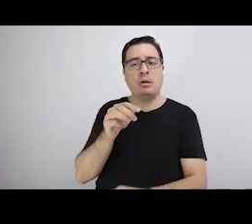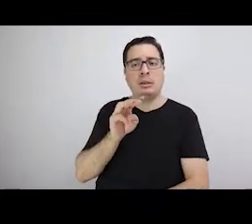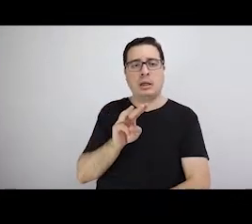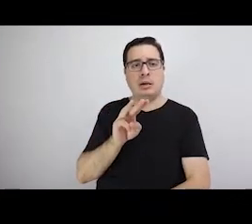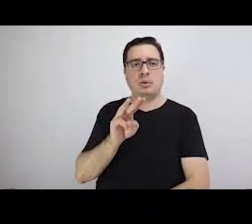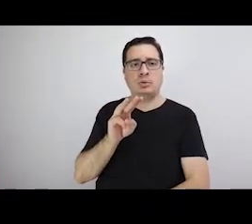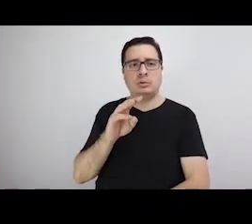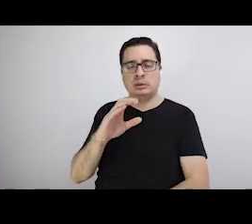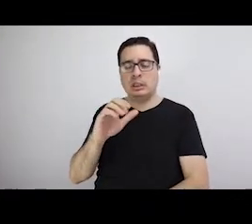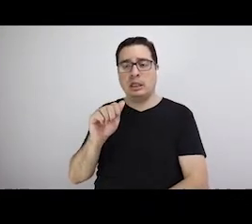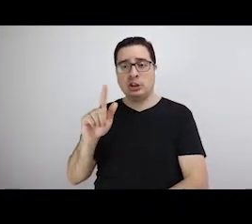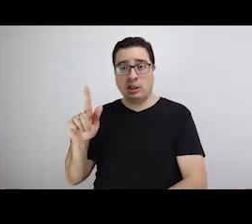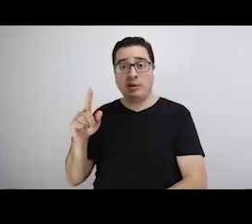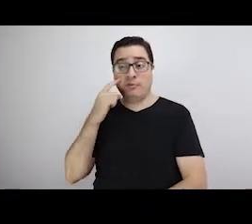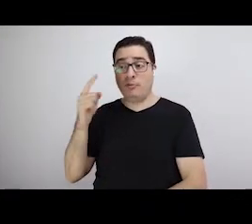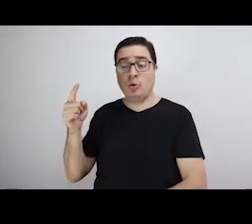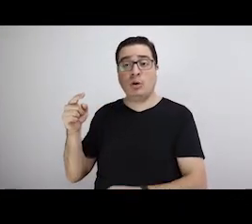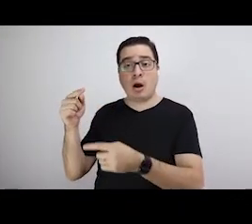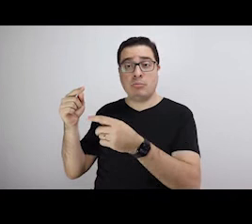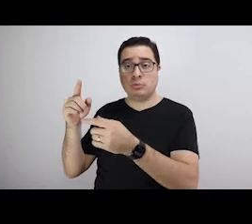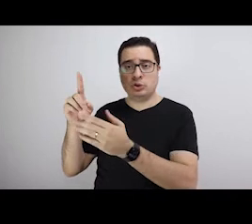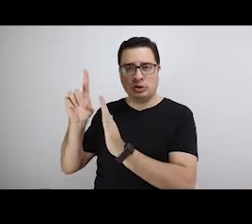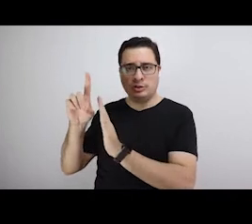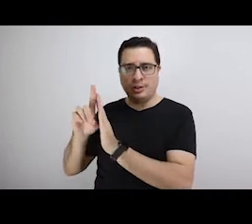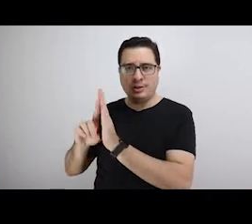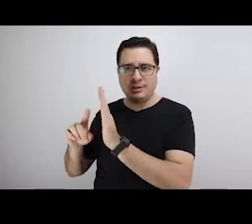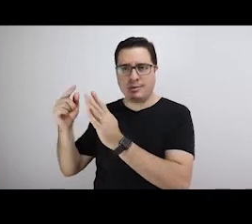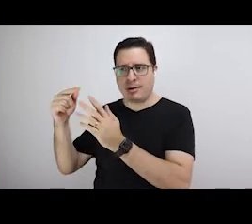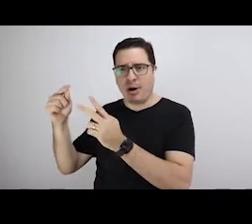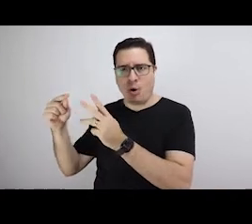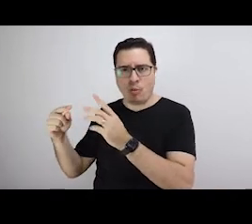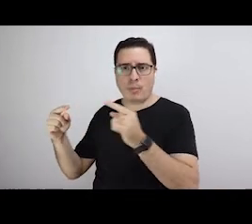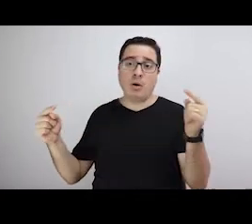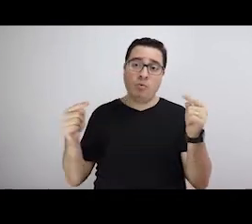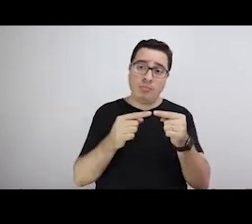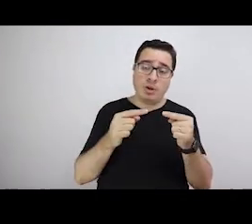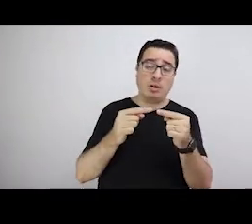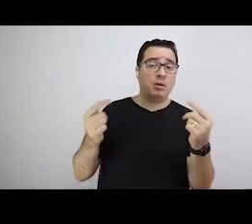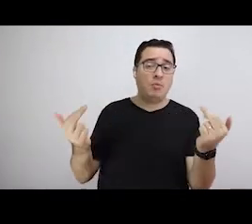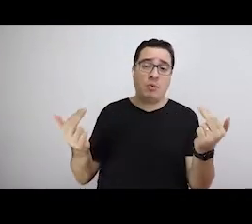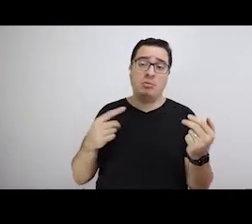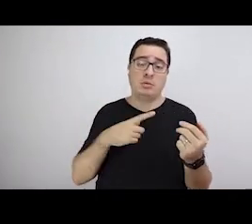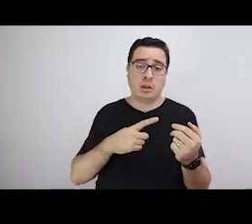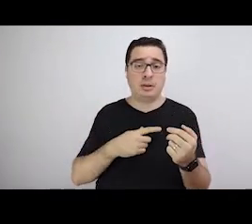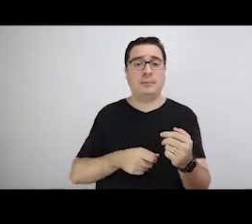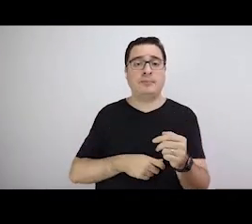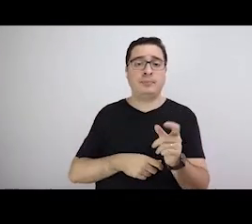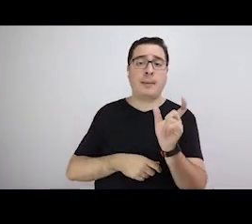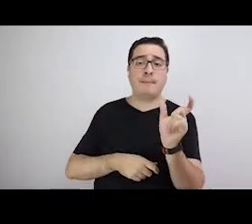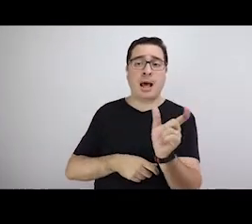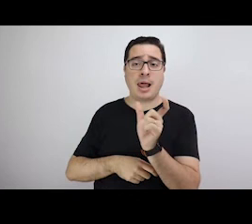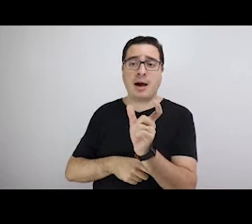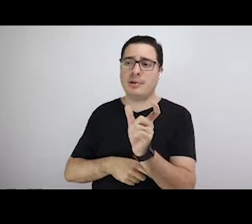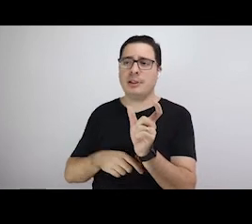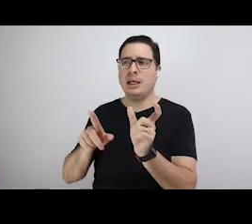identificou ali uma ressonância em algumas diretrizes, tratando exatamente dessa questão de palavras incomuns,